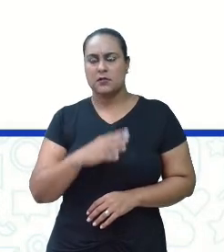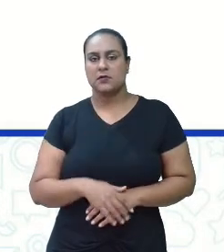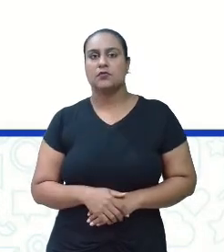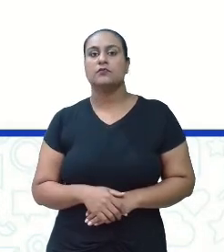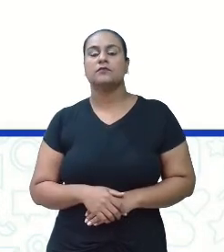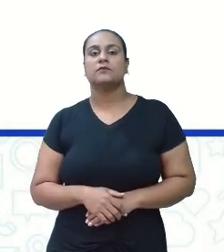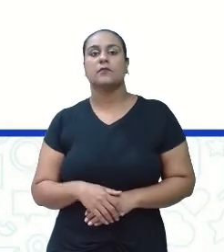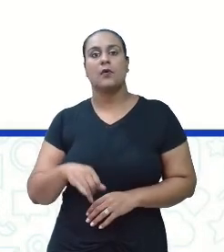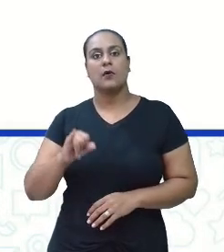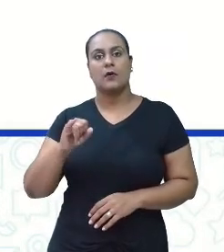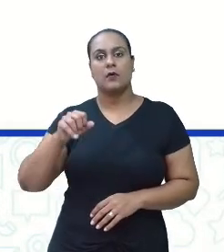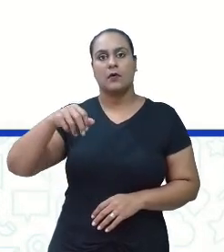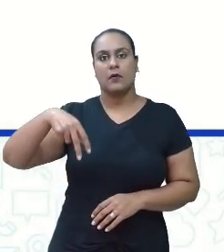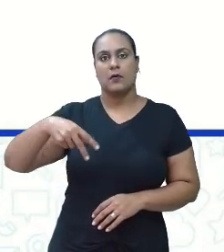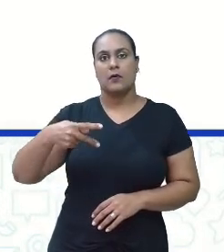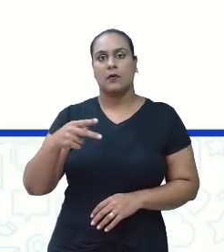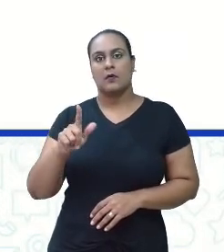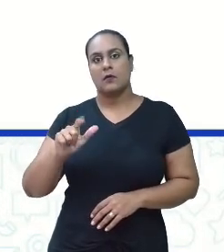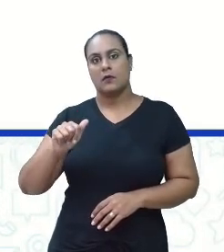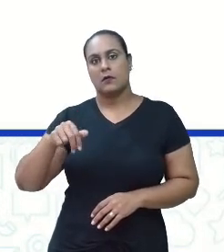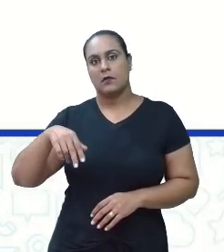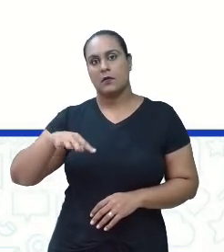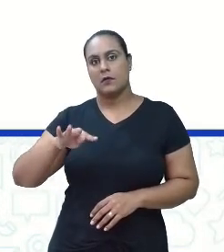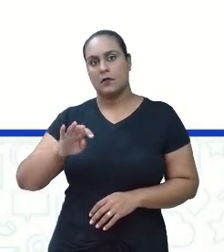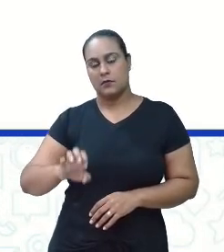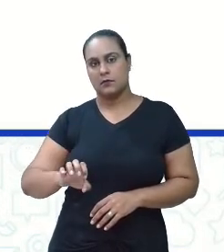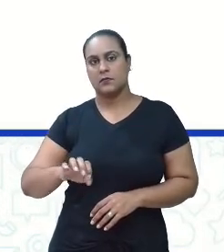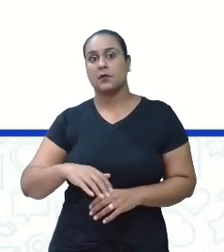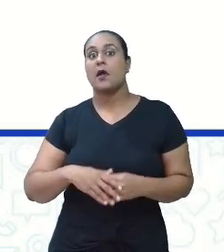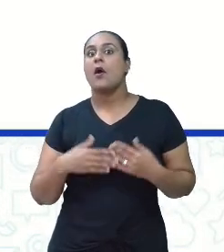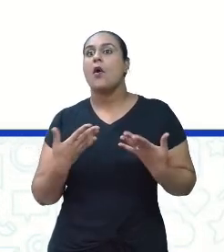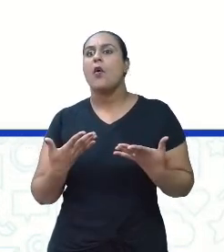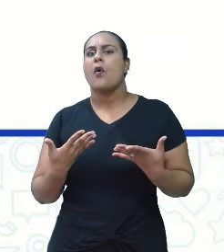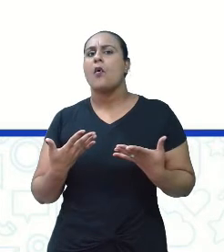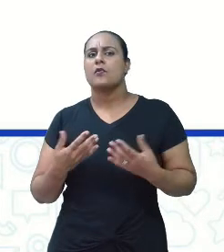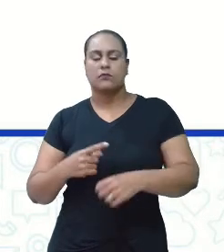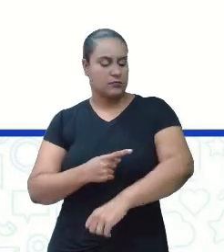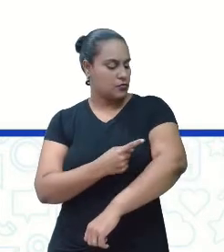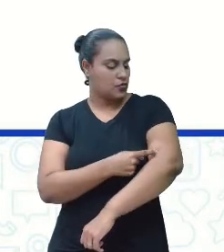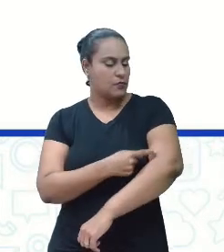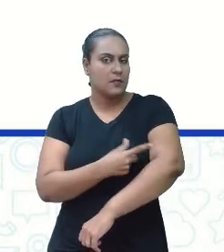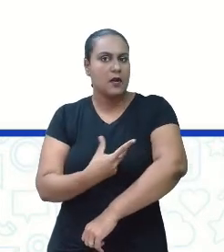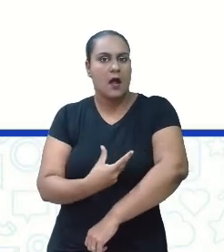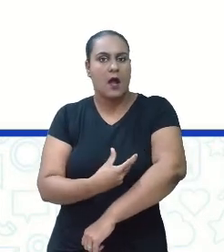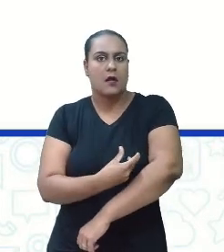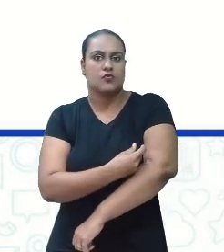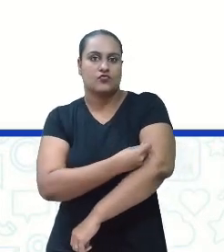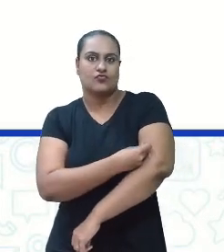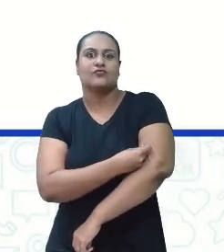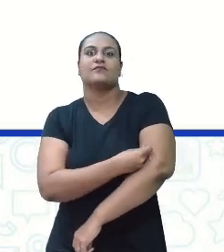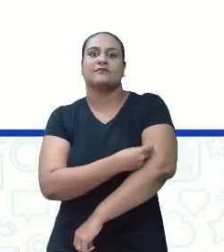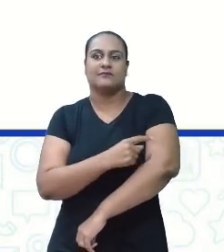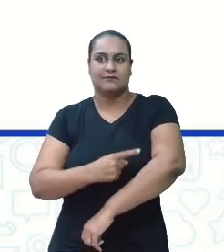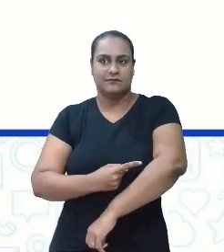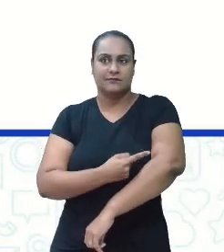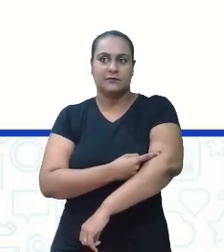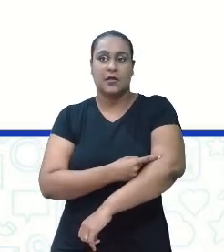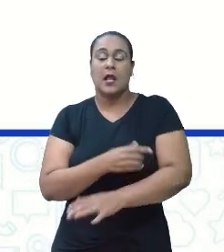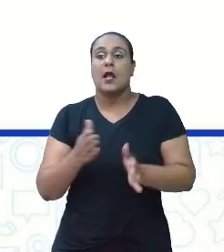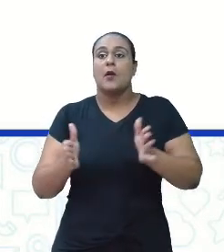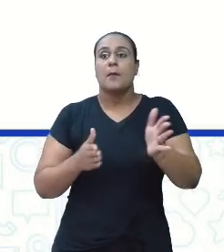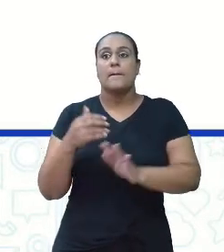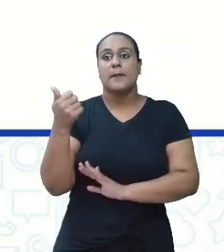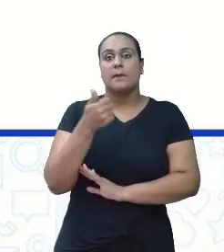implante contraceptivo, ele é introduzido no braço da mulher também, entre o 1º e o 5º dia